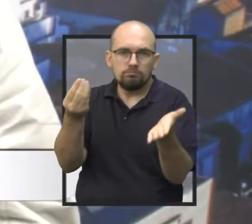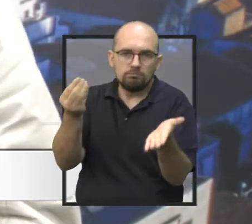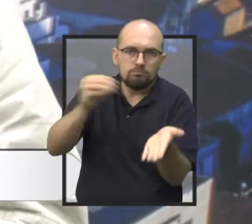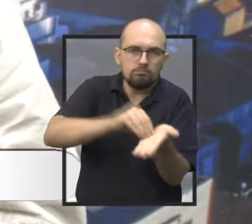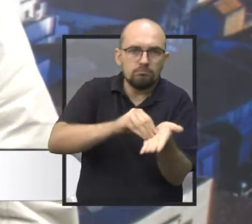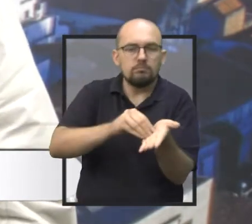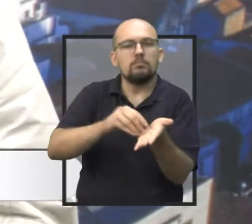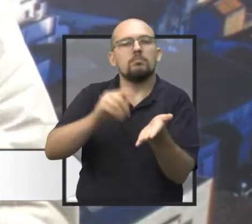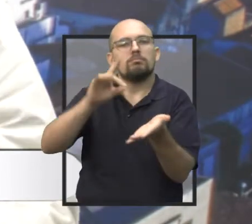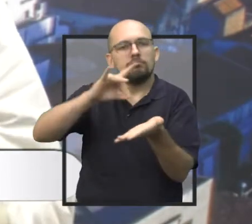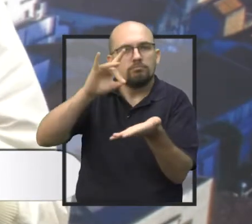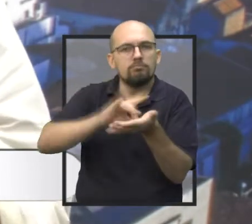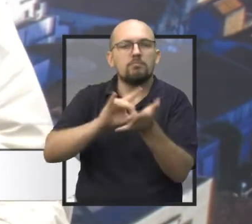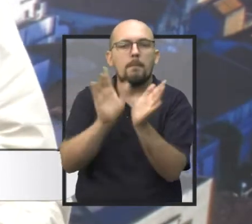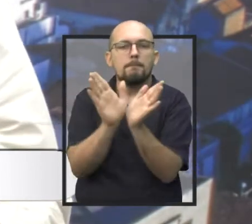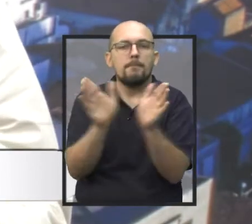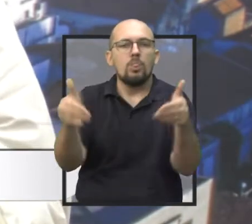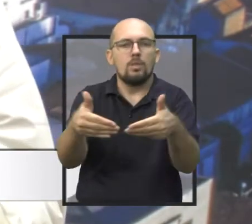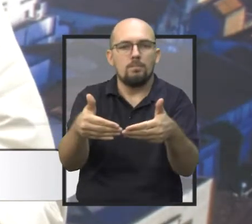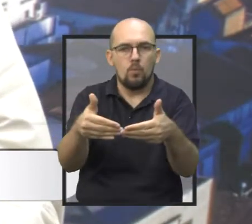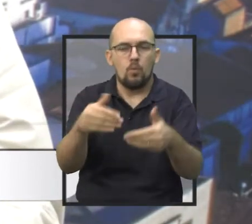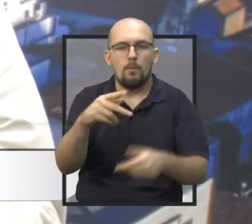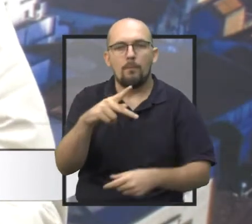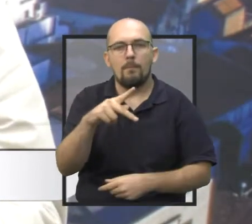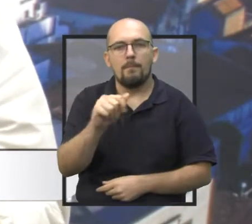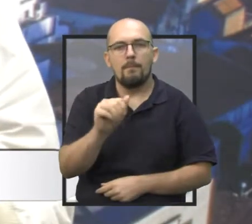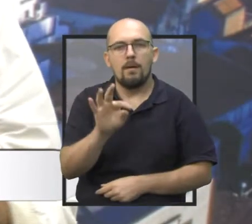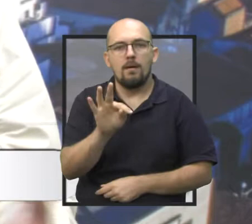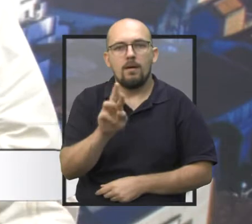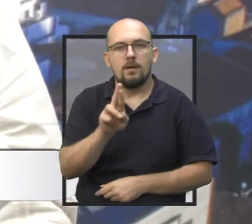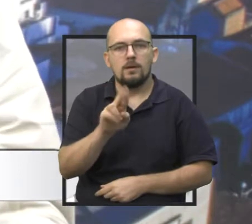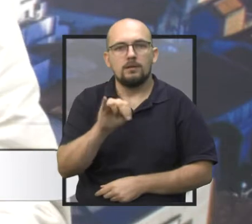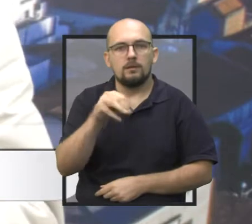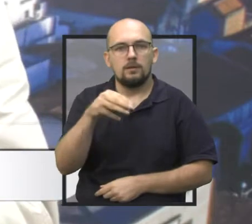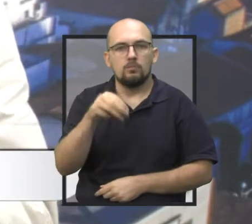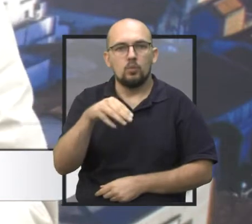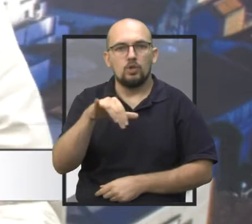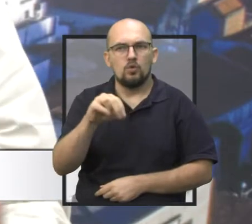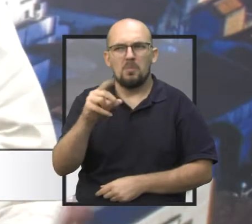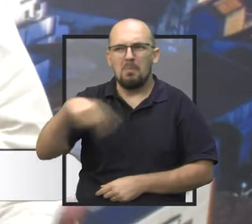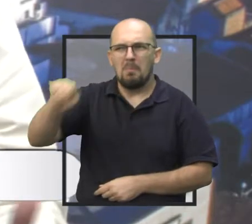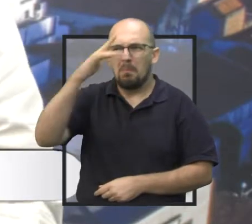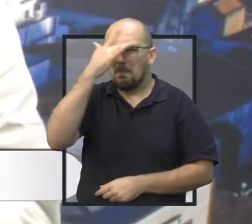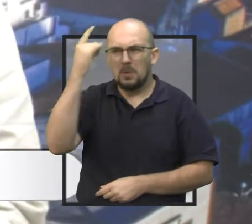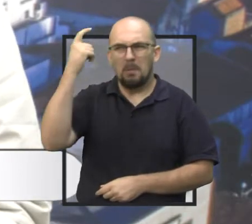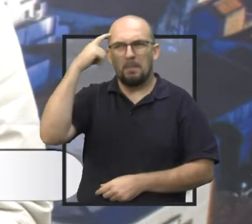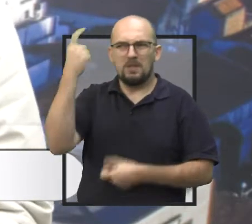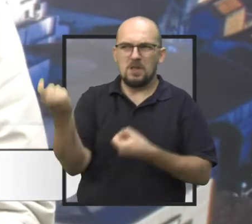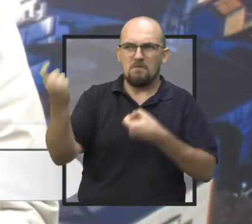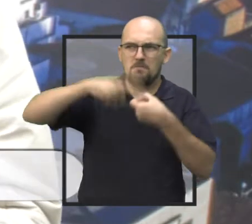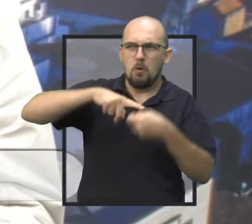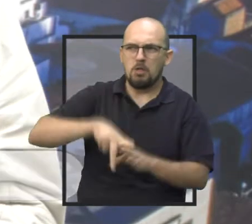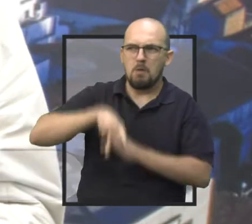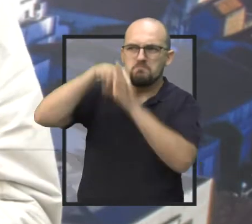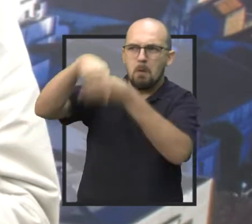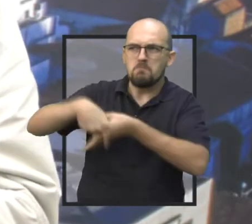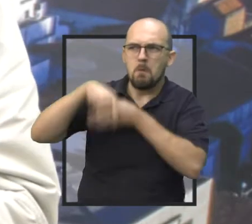patrimônio. Mas muitas das pessoas estavam entendendo que era questão de volta ao rodeio e, enfim, tantos os outros que não tem nada a